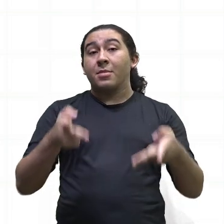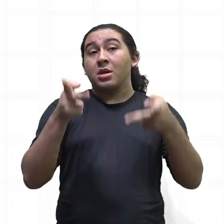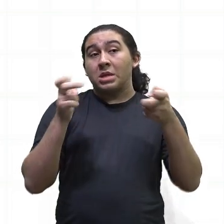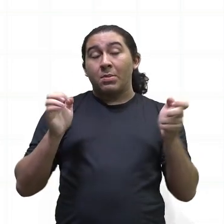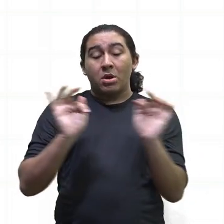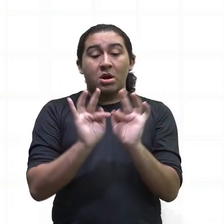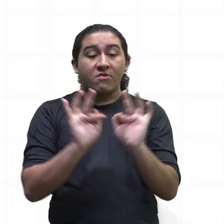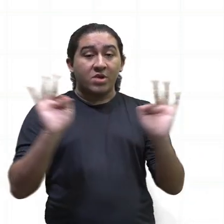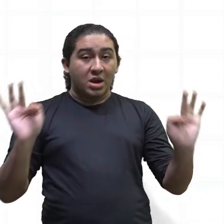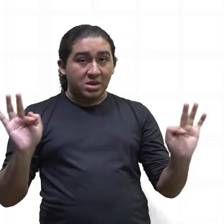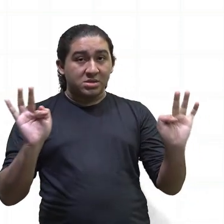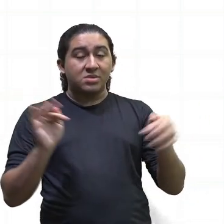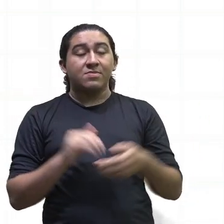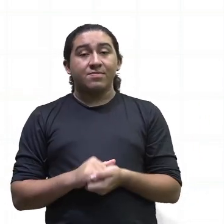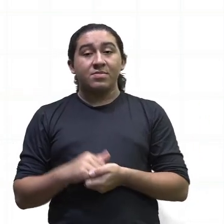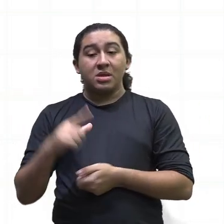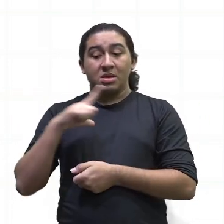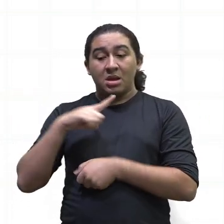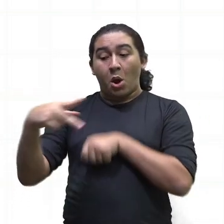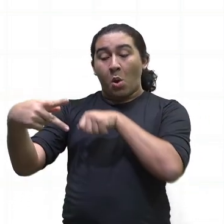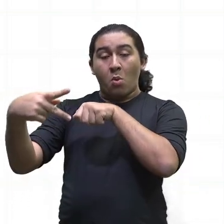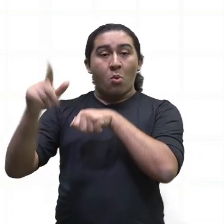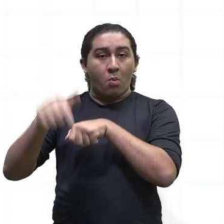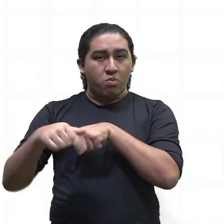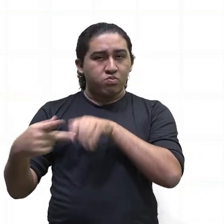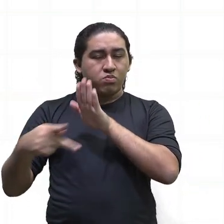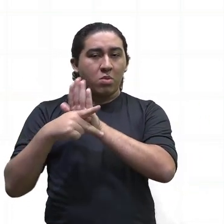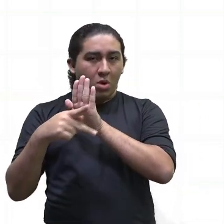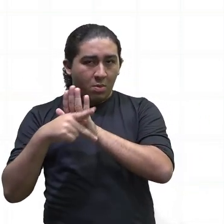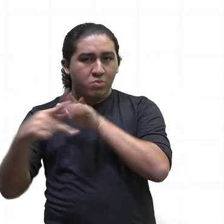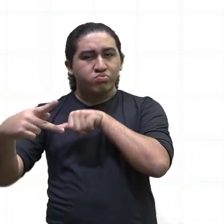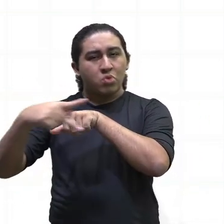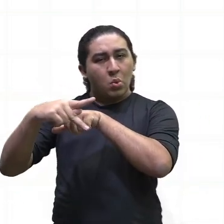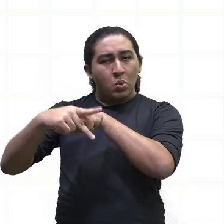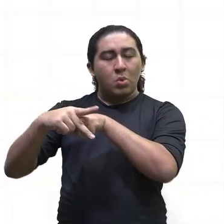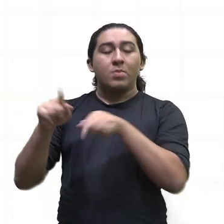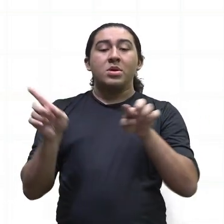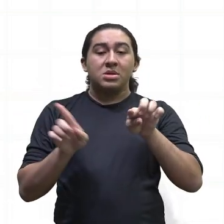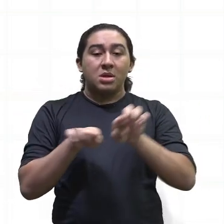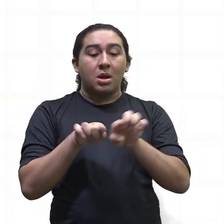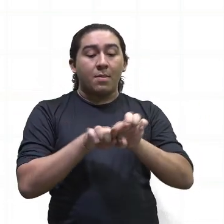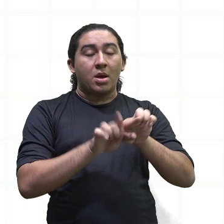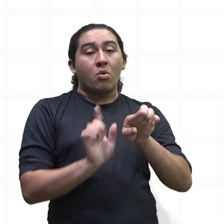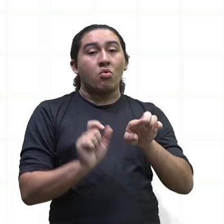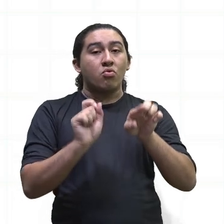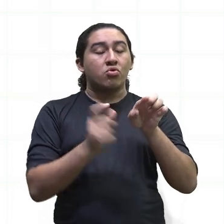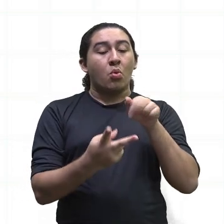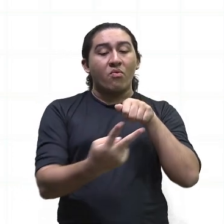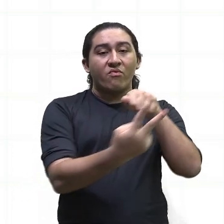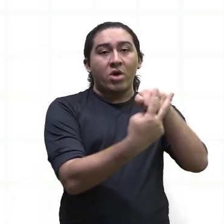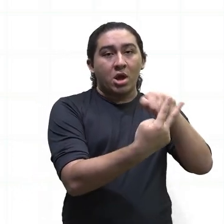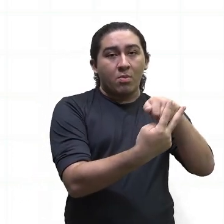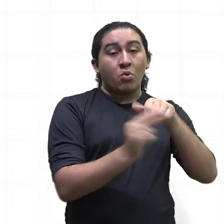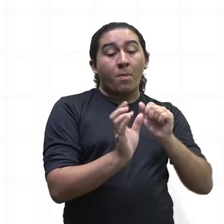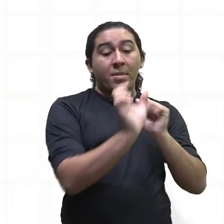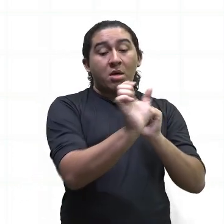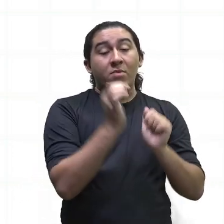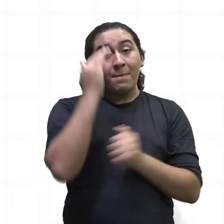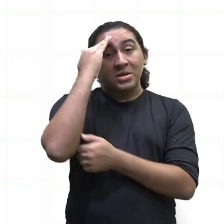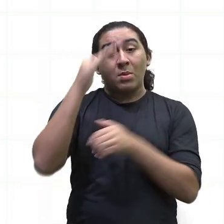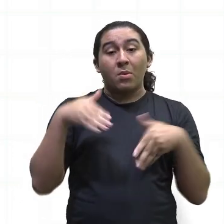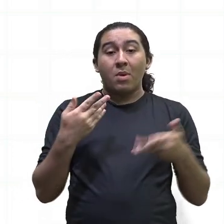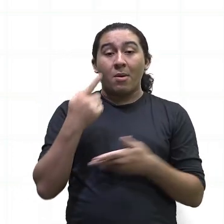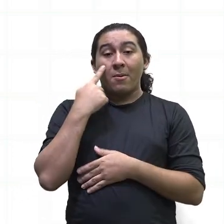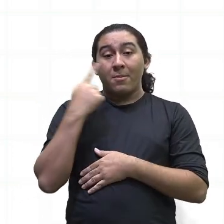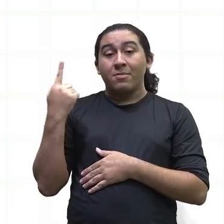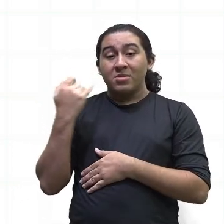é o nosso núcleo do nosso sintagma nominal. E a gente viu que no sintagma verbal, o núcleo tem que ser um verbo. Então, realmente, ó,